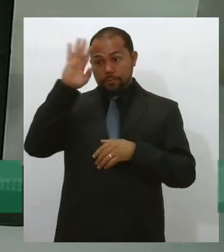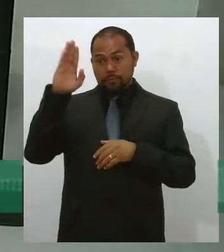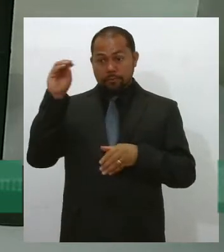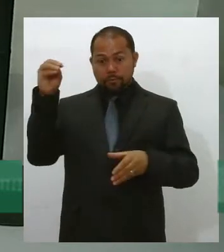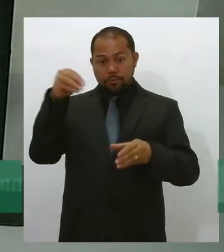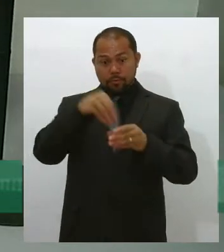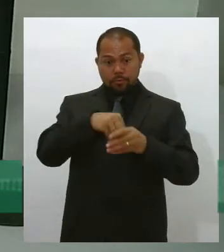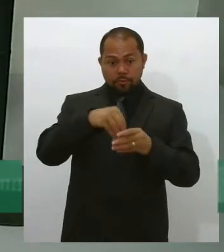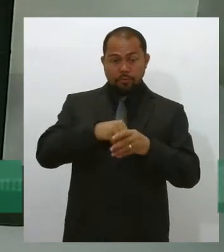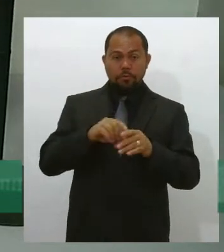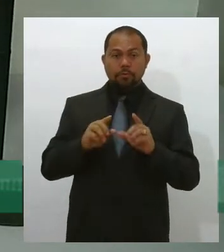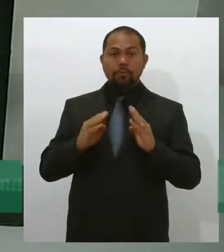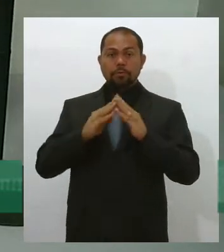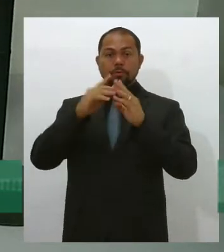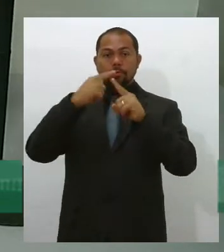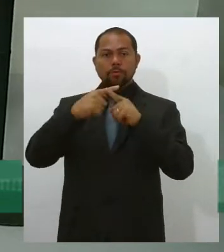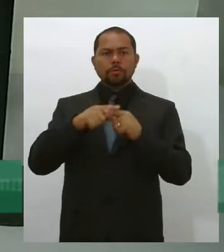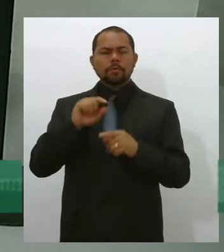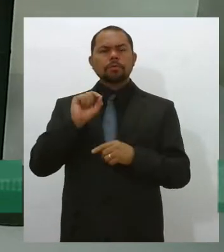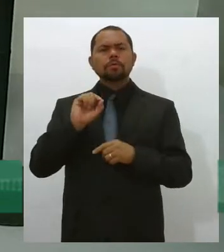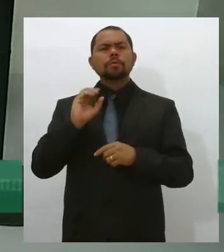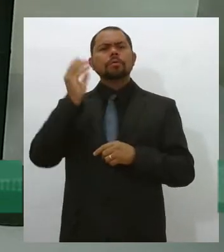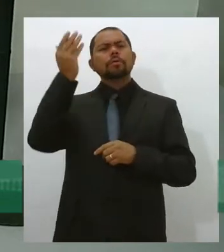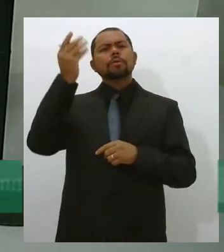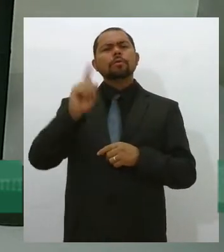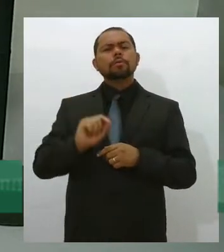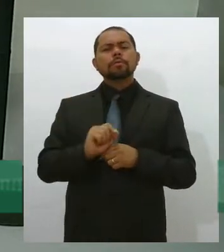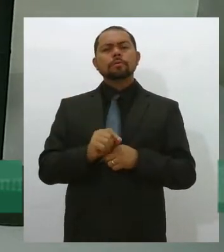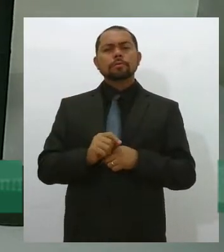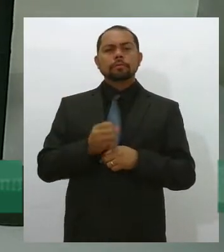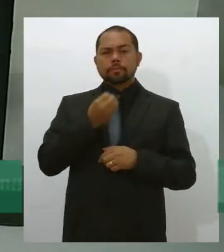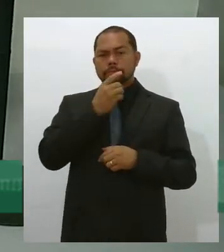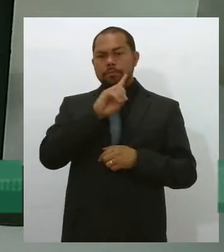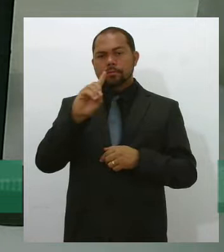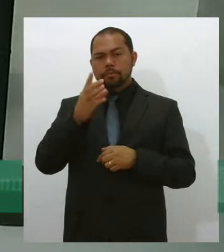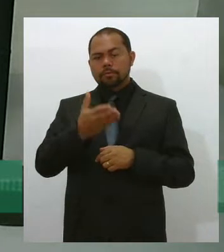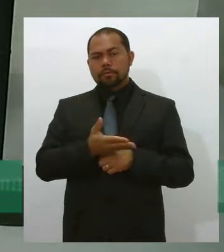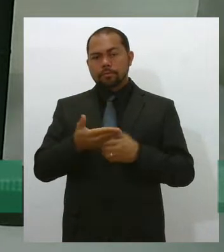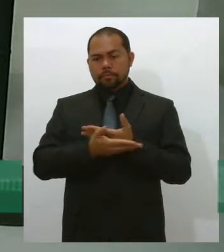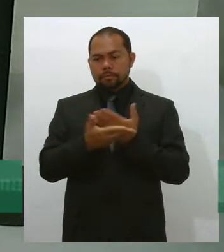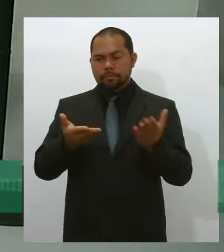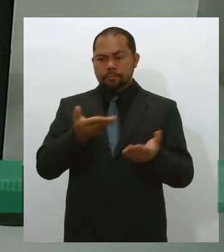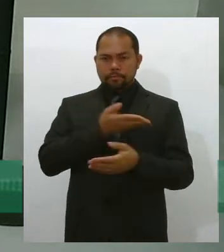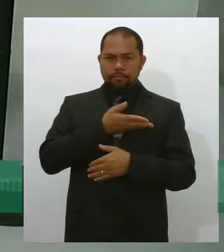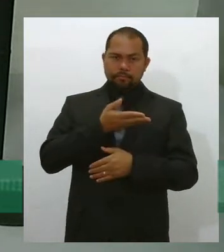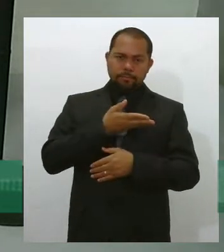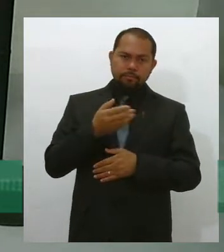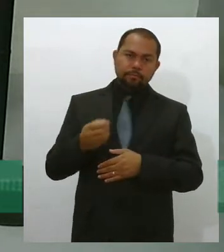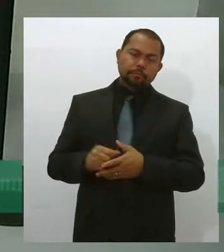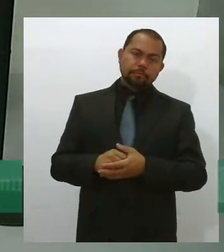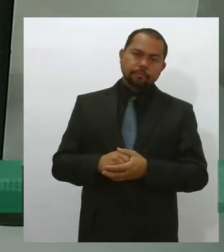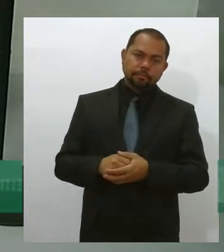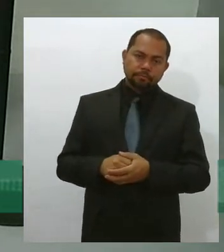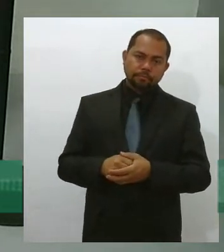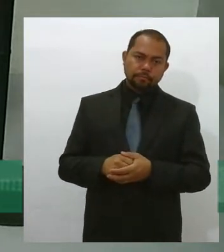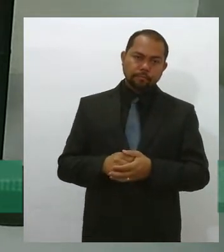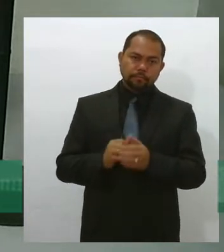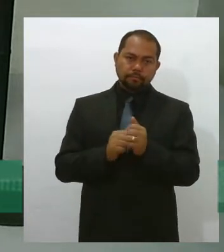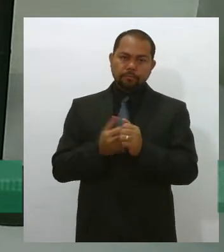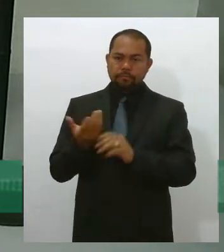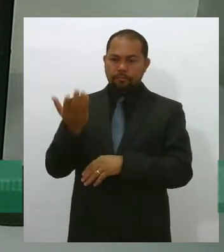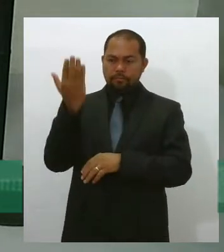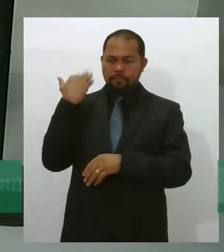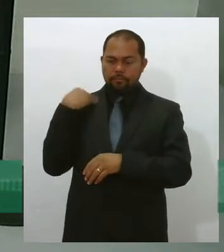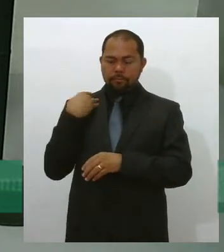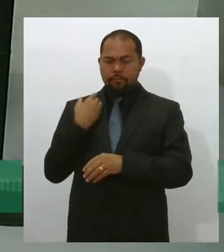acontecendo Oi bom dia Cléssia o dia todos os colegas que estão aí por trás e à